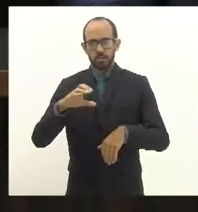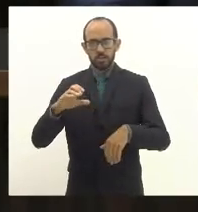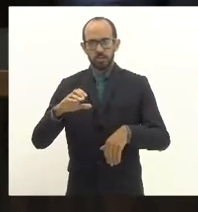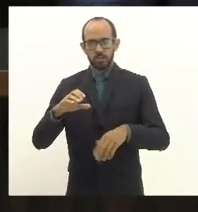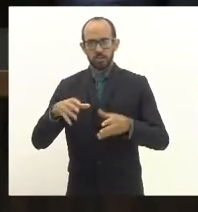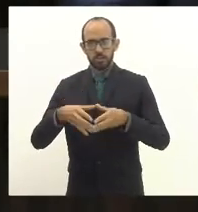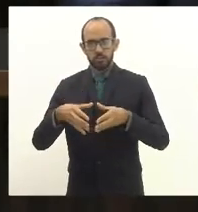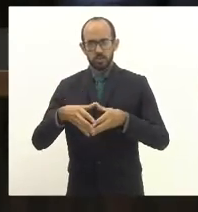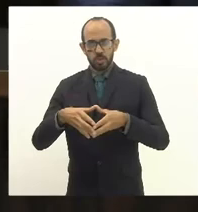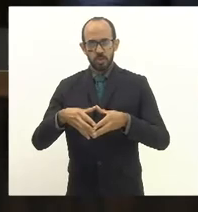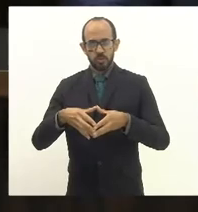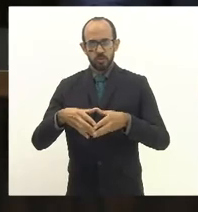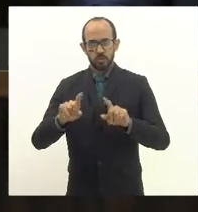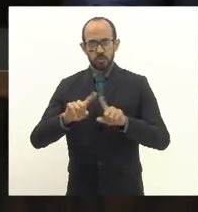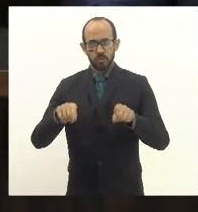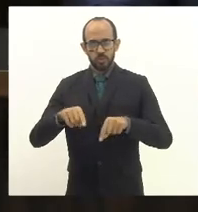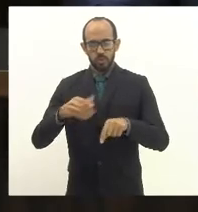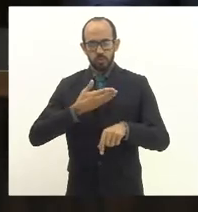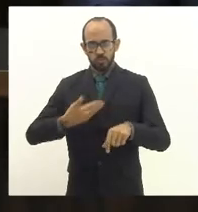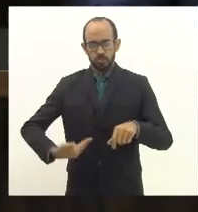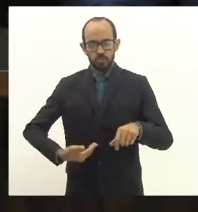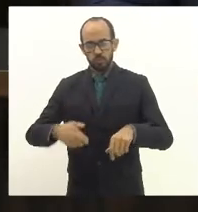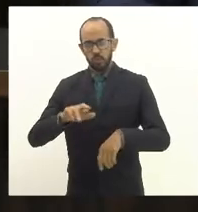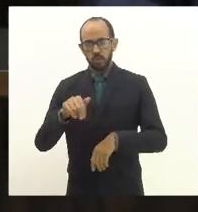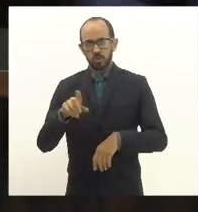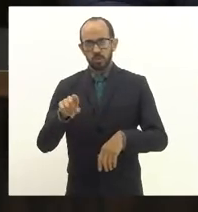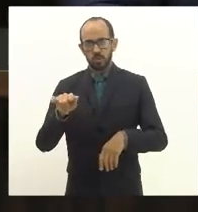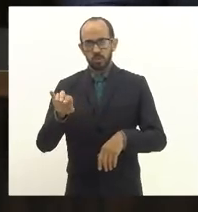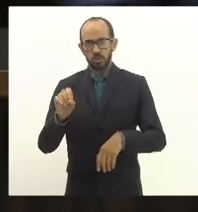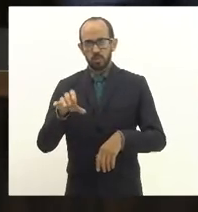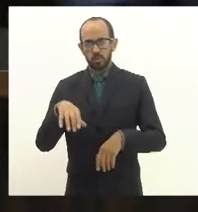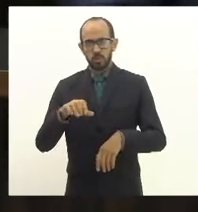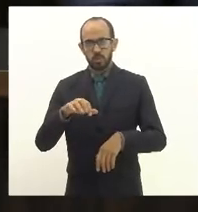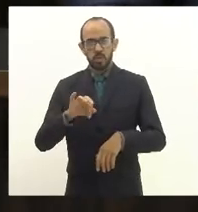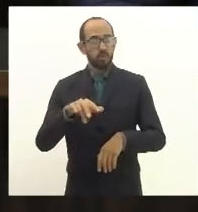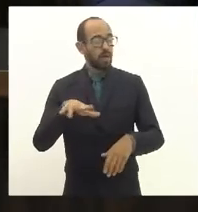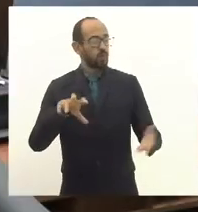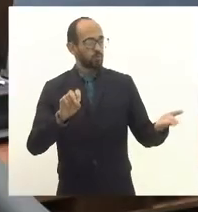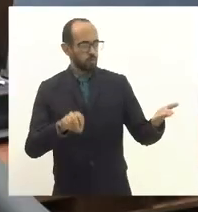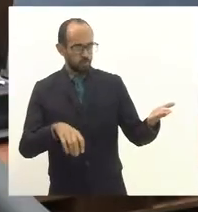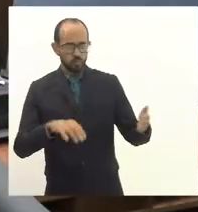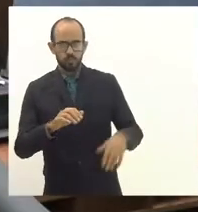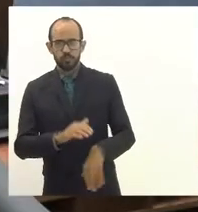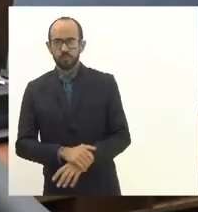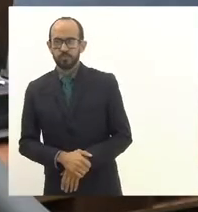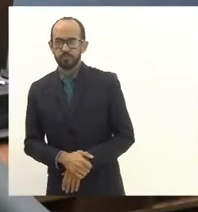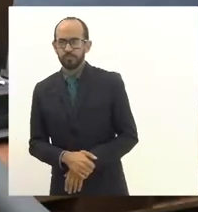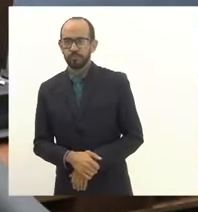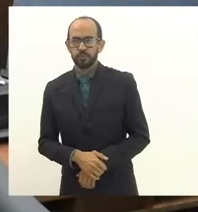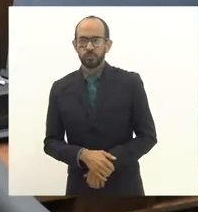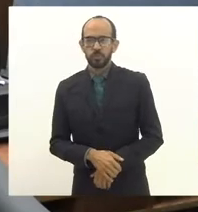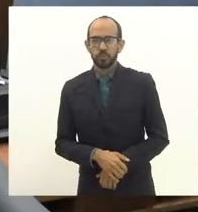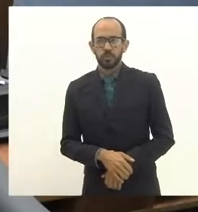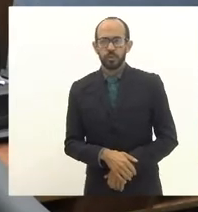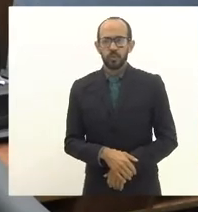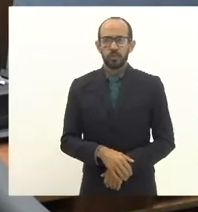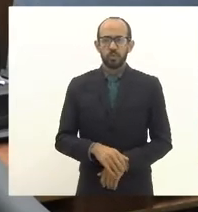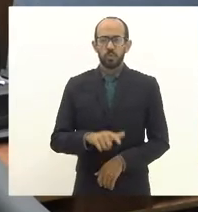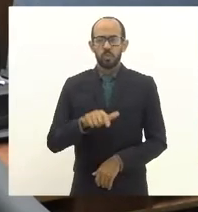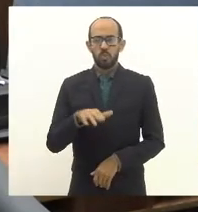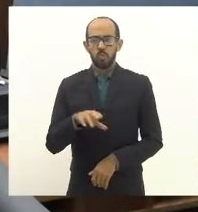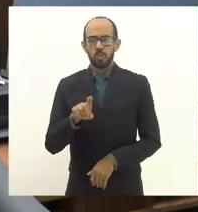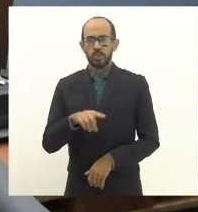Deputado Rodrigo Amorim. Deputado Flávio Serafini. Deputado Flávio Serafini, deputado Luiz